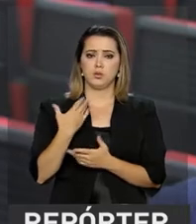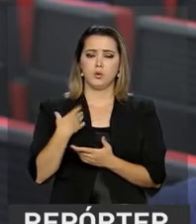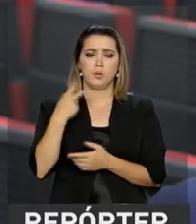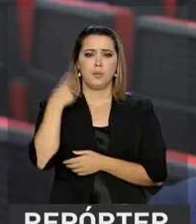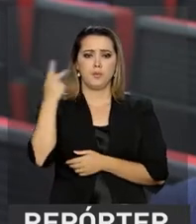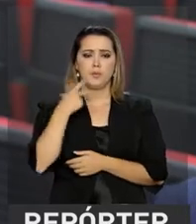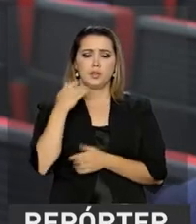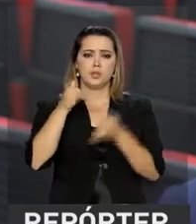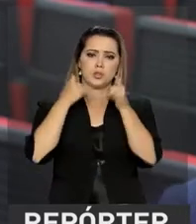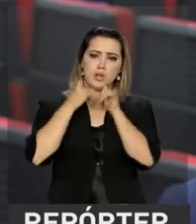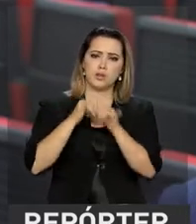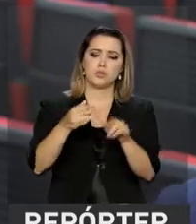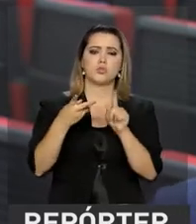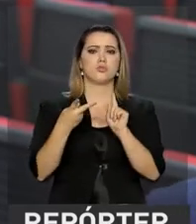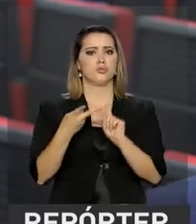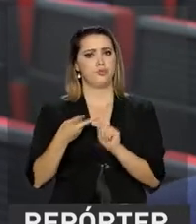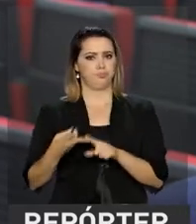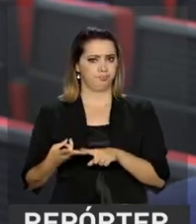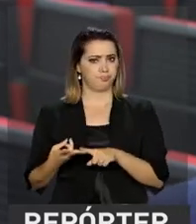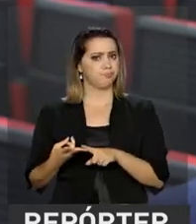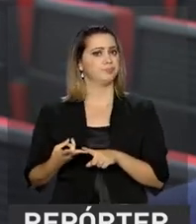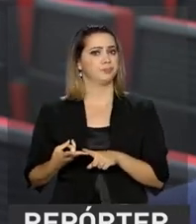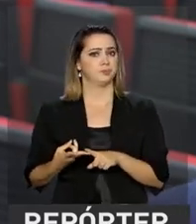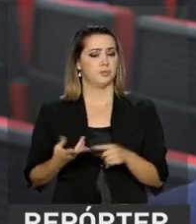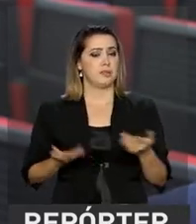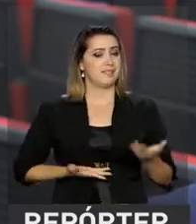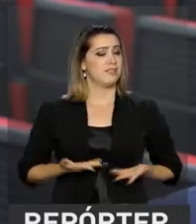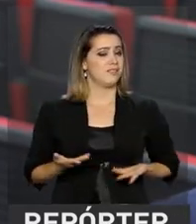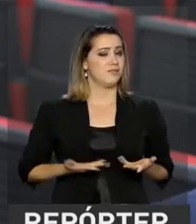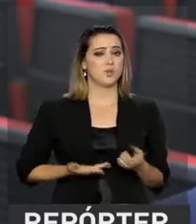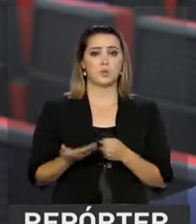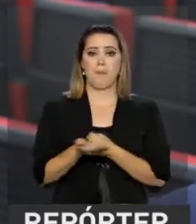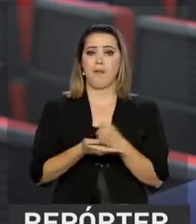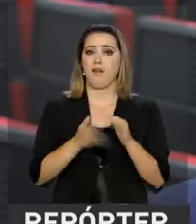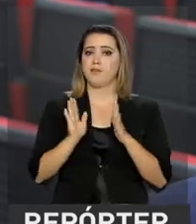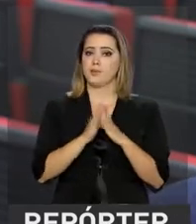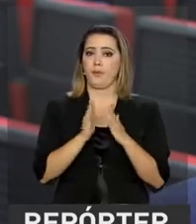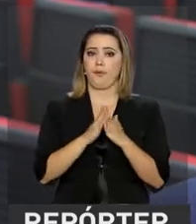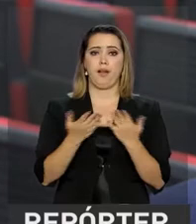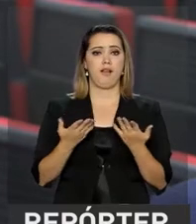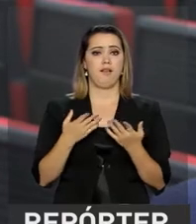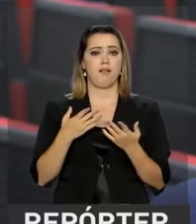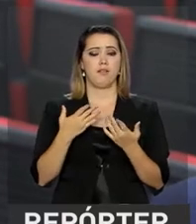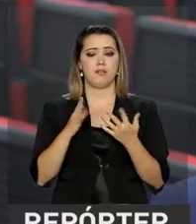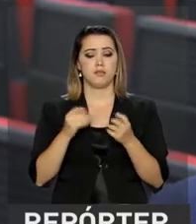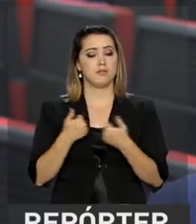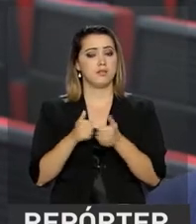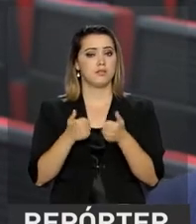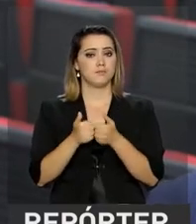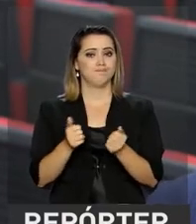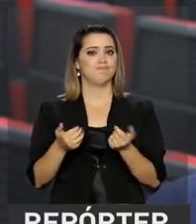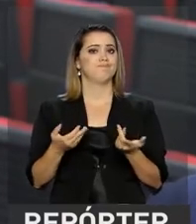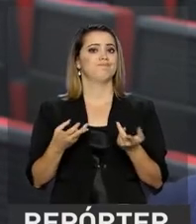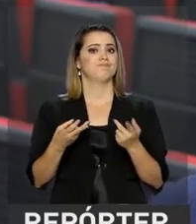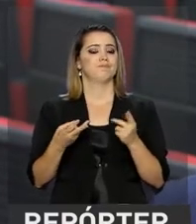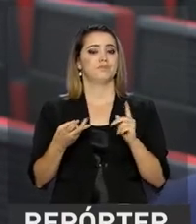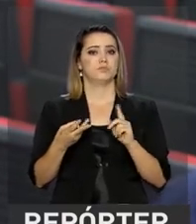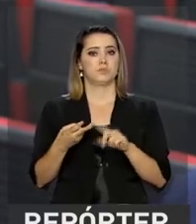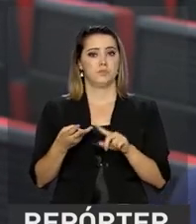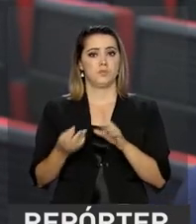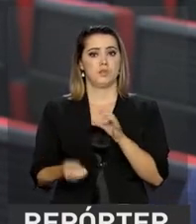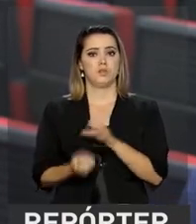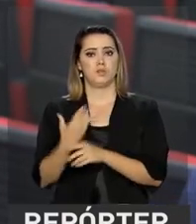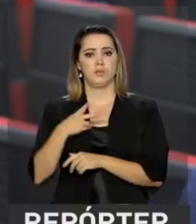elétrica a questão do acesso á a serviços básicos como habitação e infraestrutura de transporte e também criou